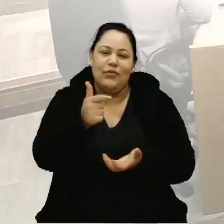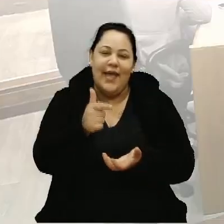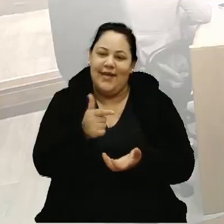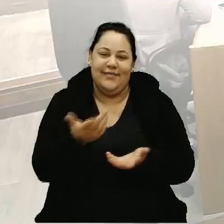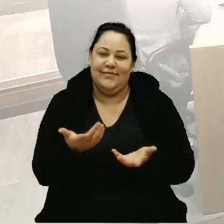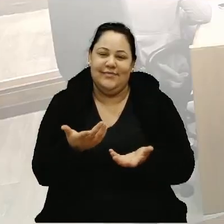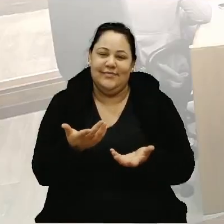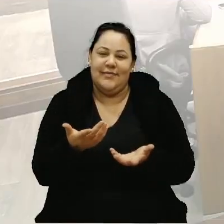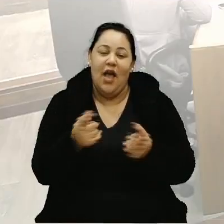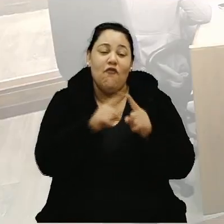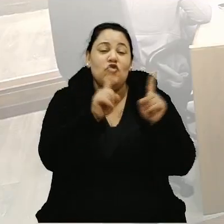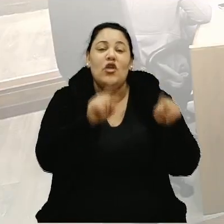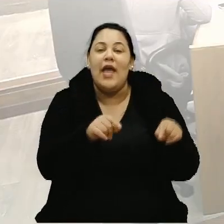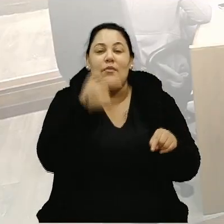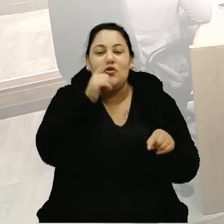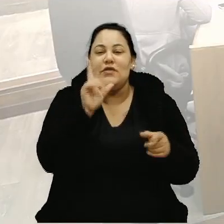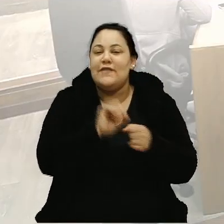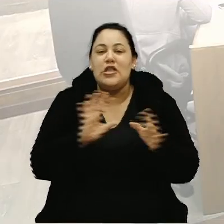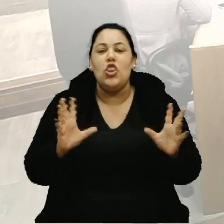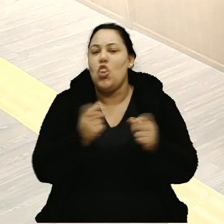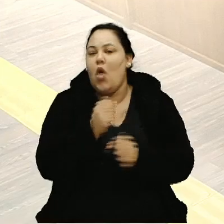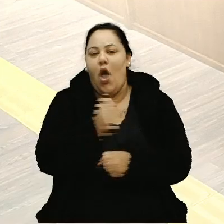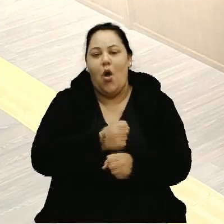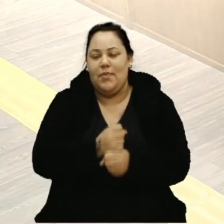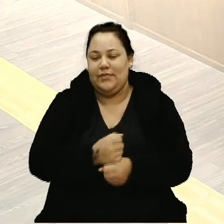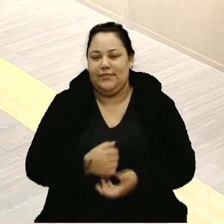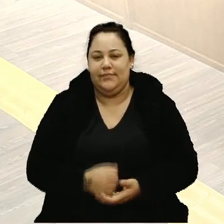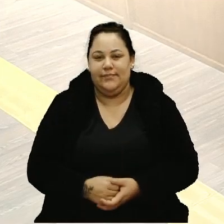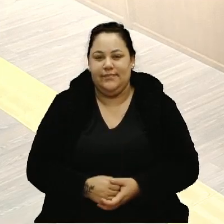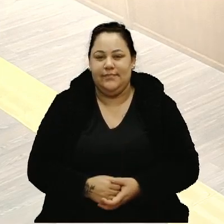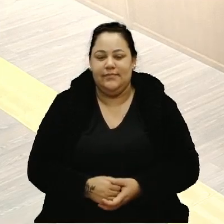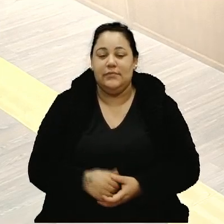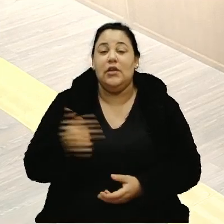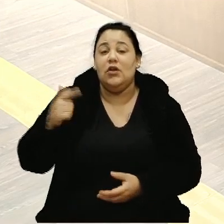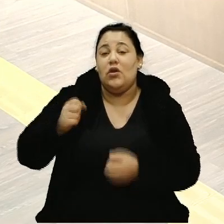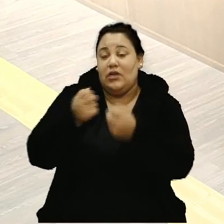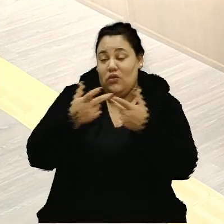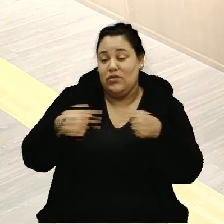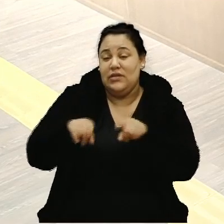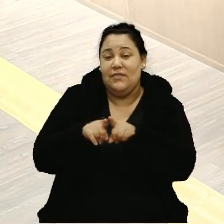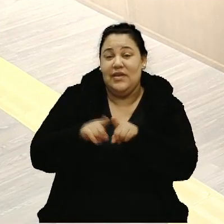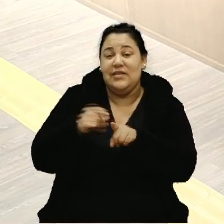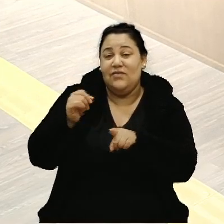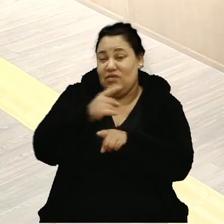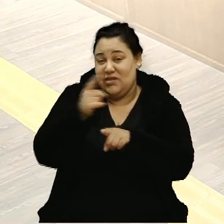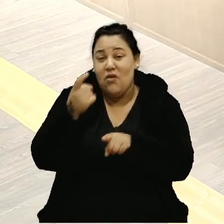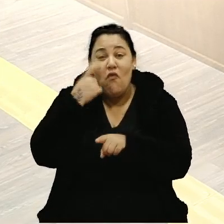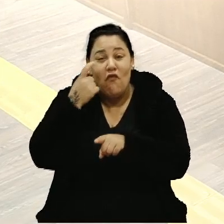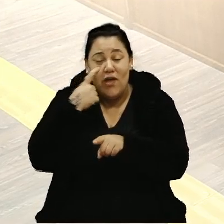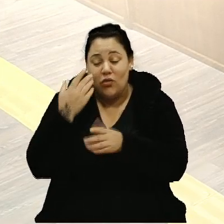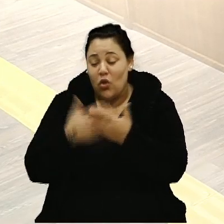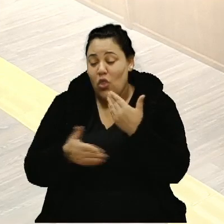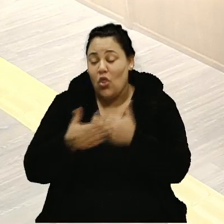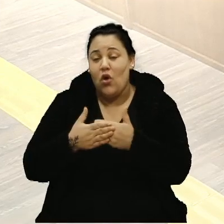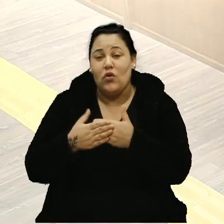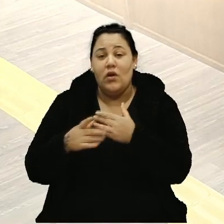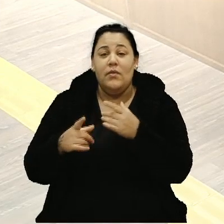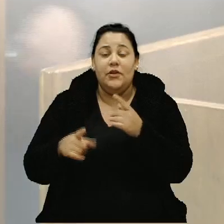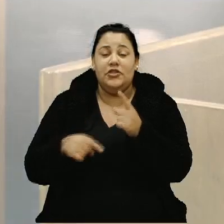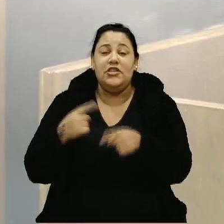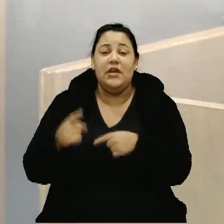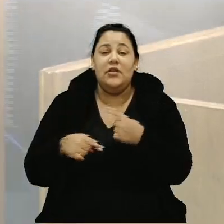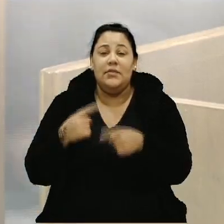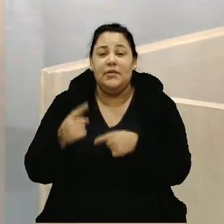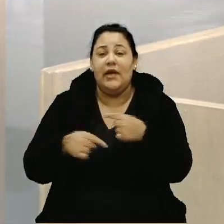obrigada. Outra coisa, gente, que eu quero deixar claro aqui. Se tá todo esse embrulho aí para assinar esse contrato com